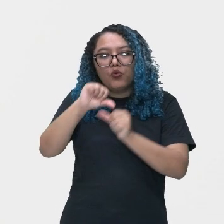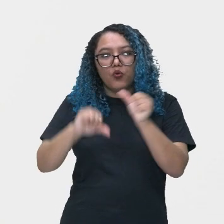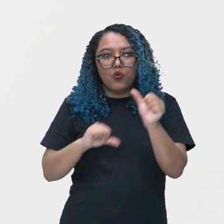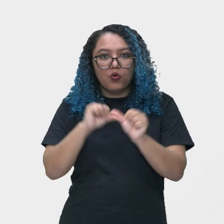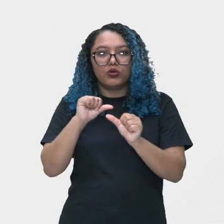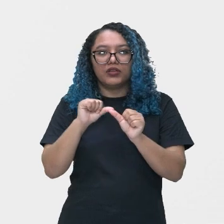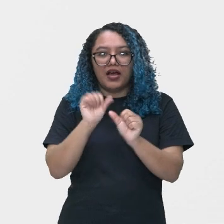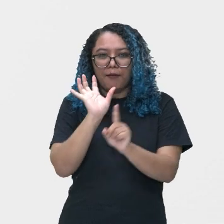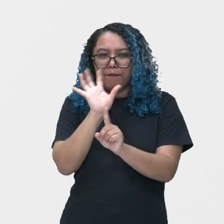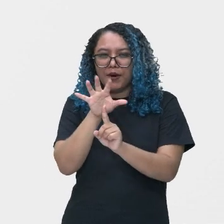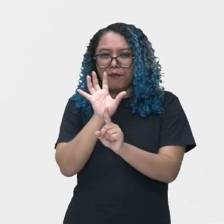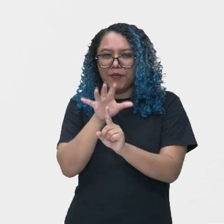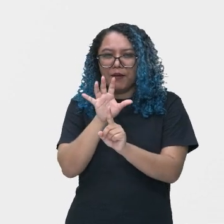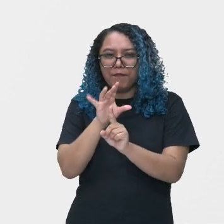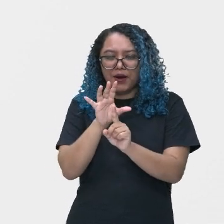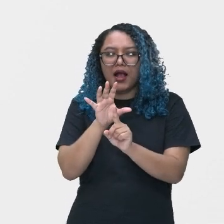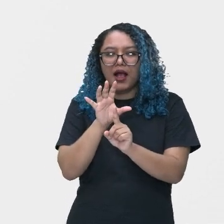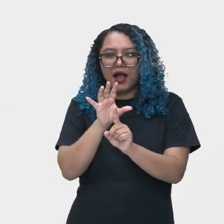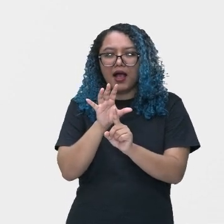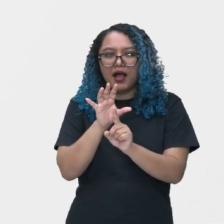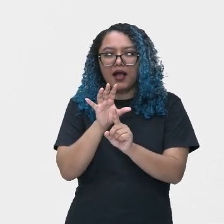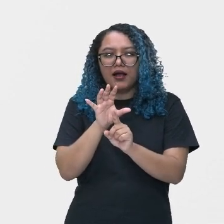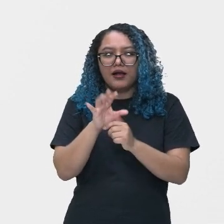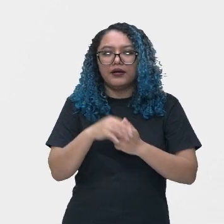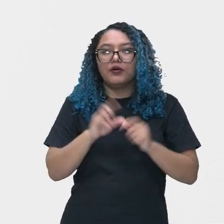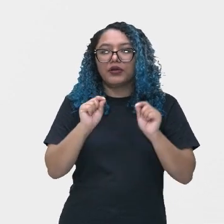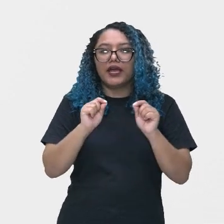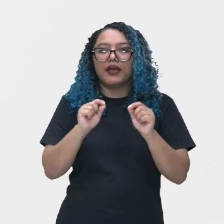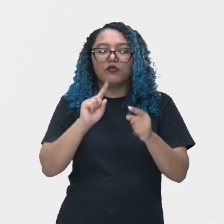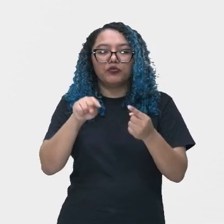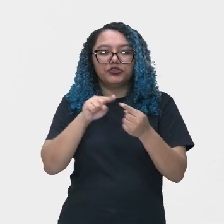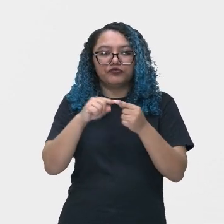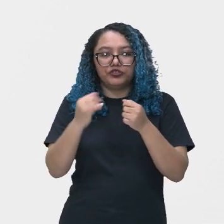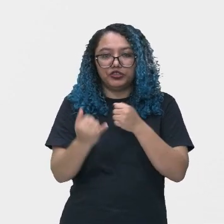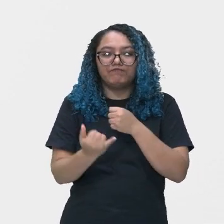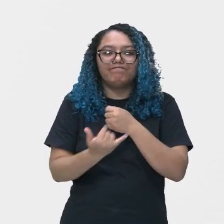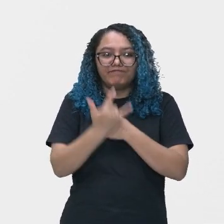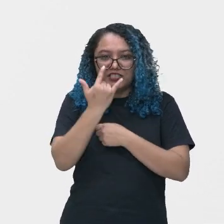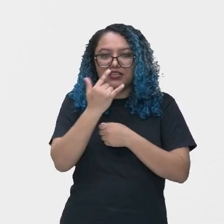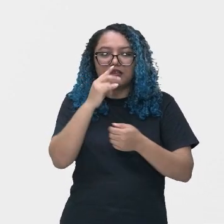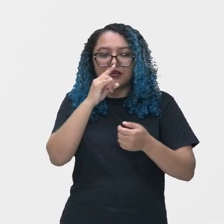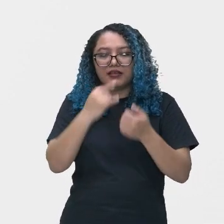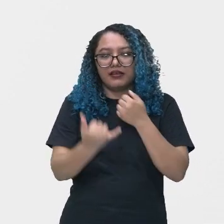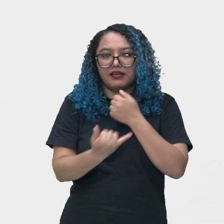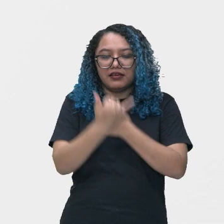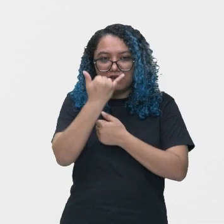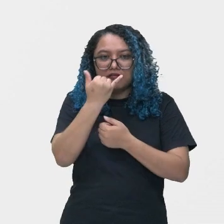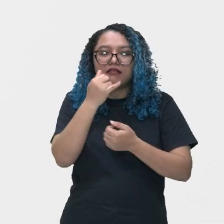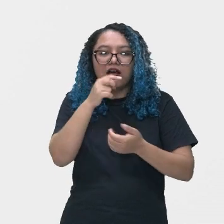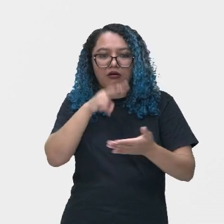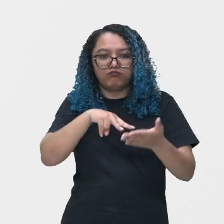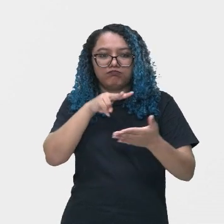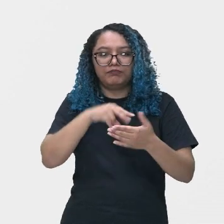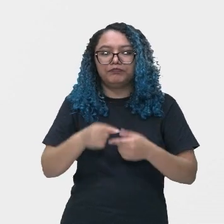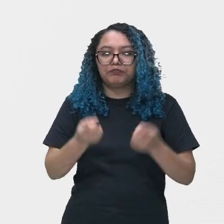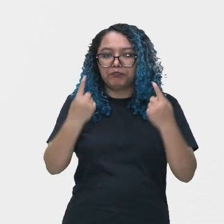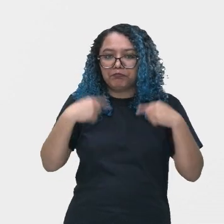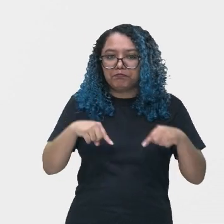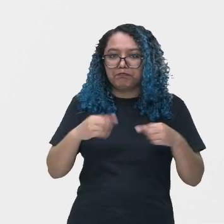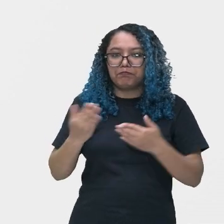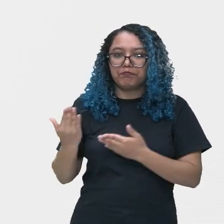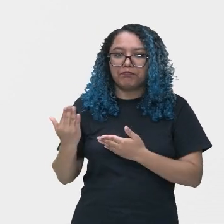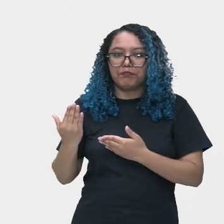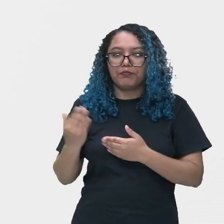uma. Imposter content. Assim como os anteriores, temos também o